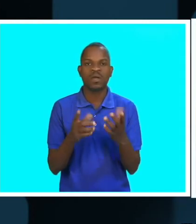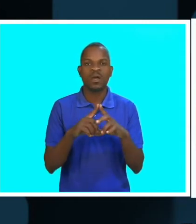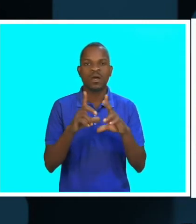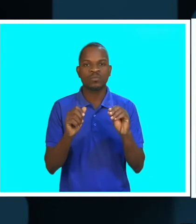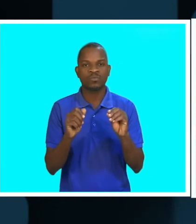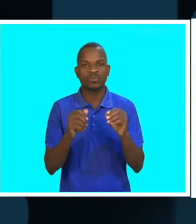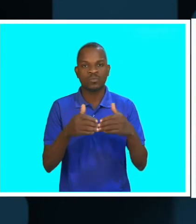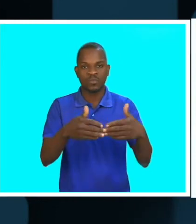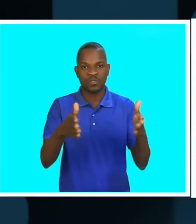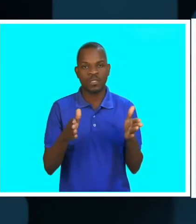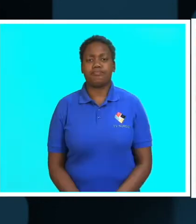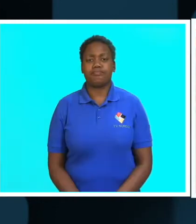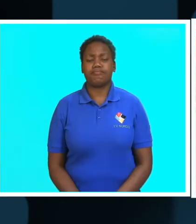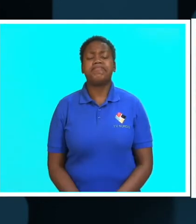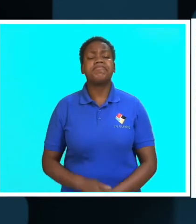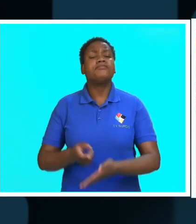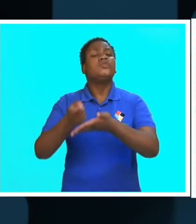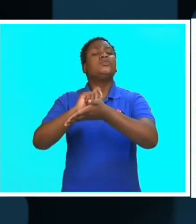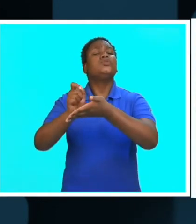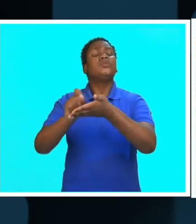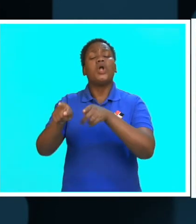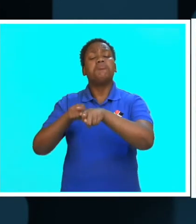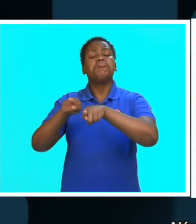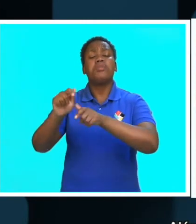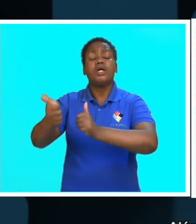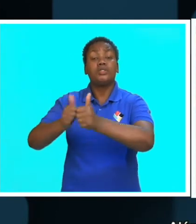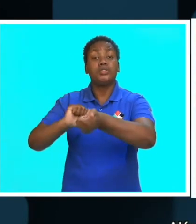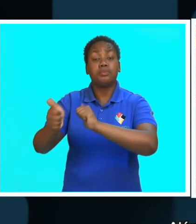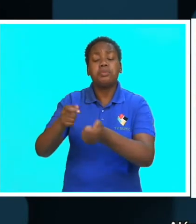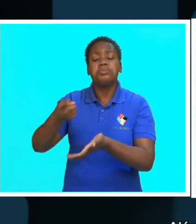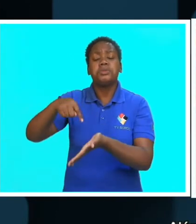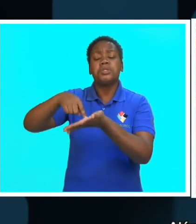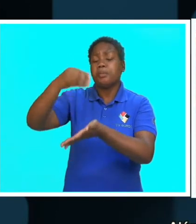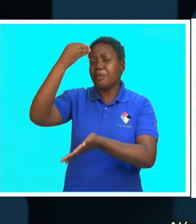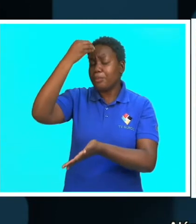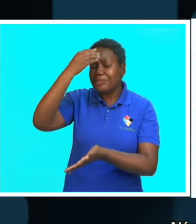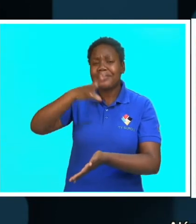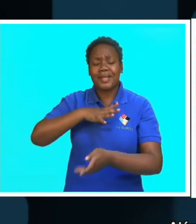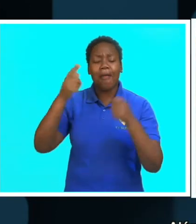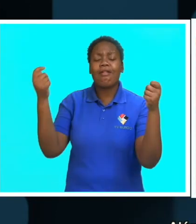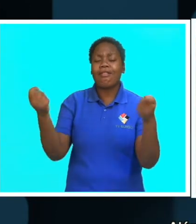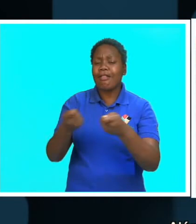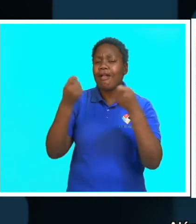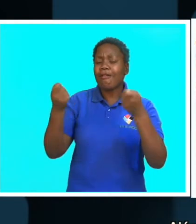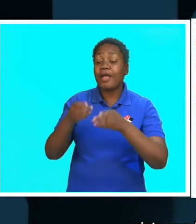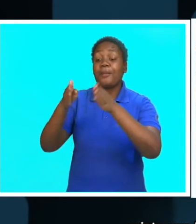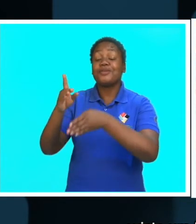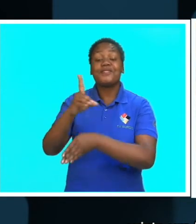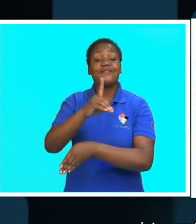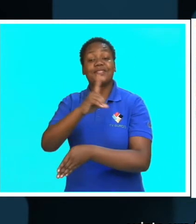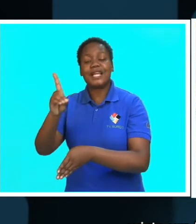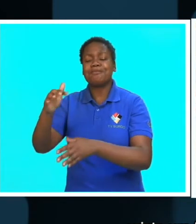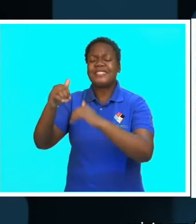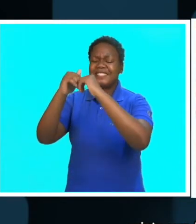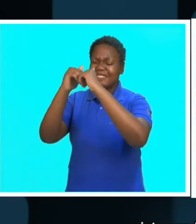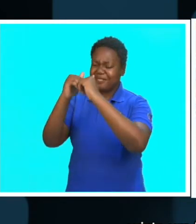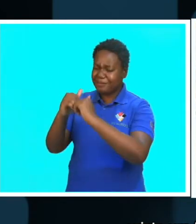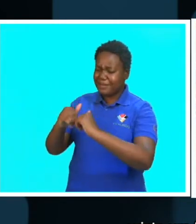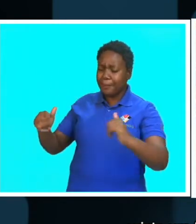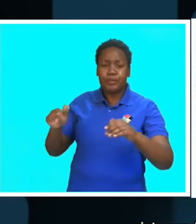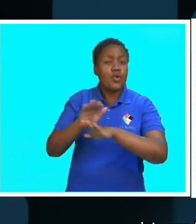sala de aulas além dos jogos desportivos escolares, na cidade de Maputo existe um festival